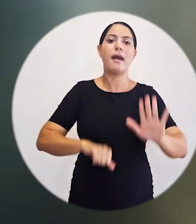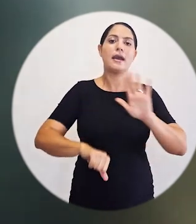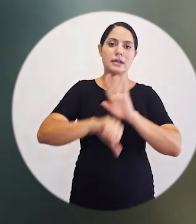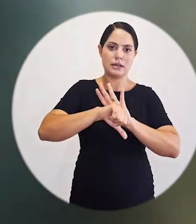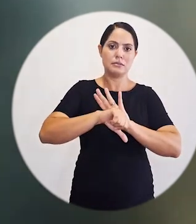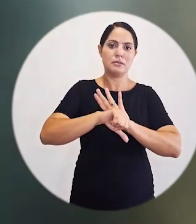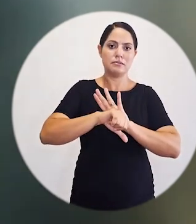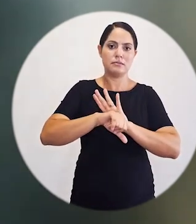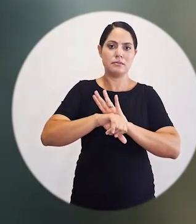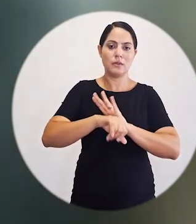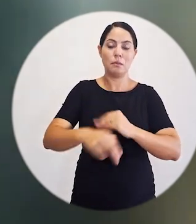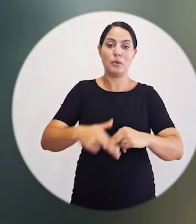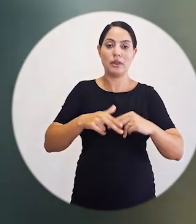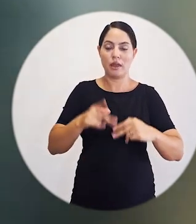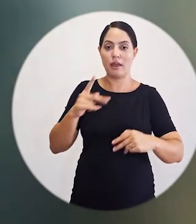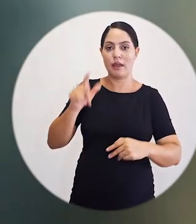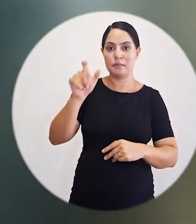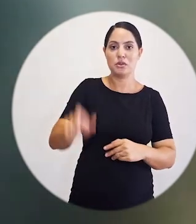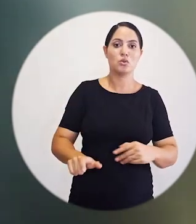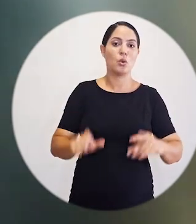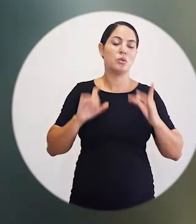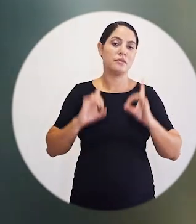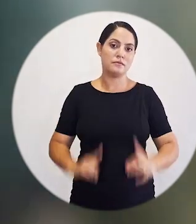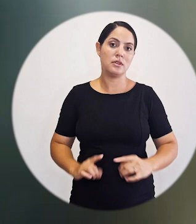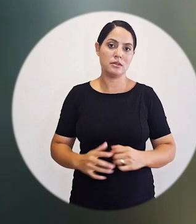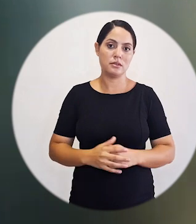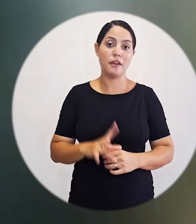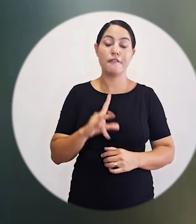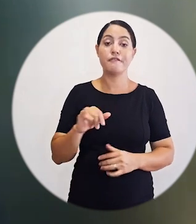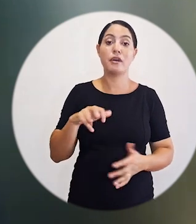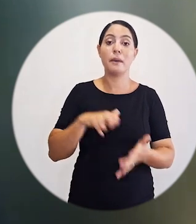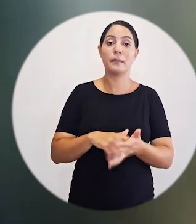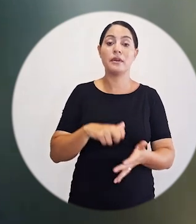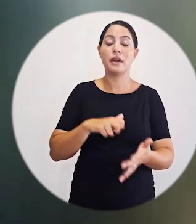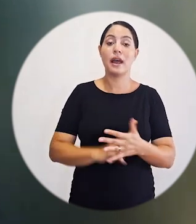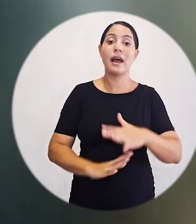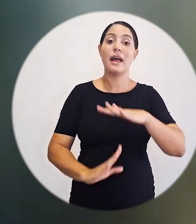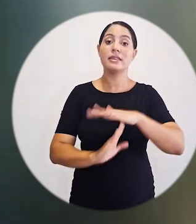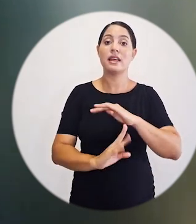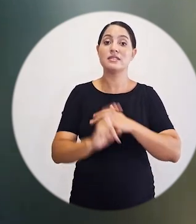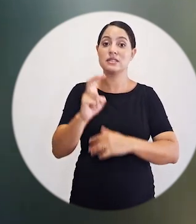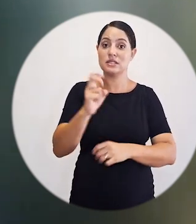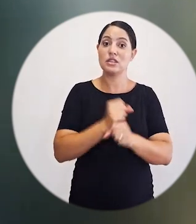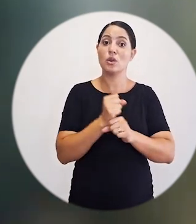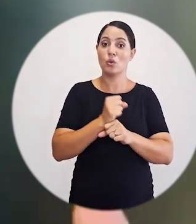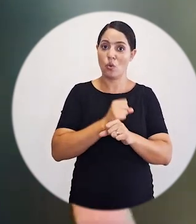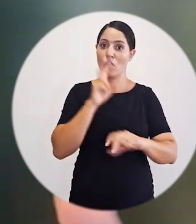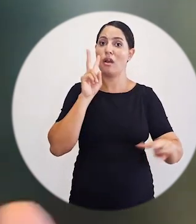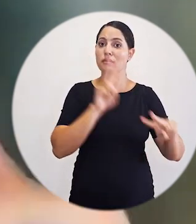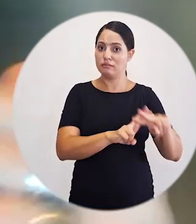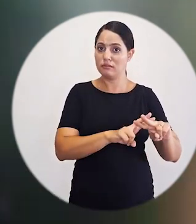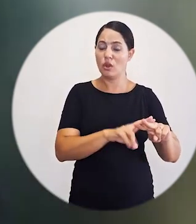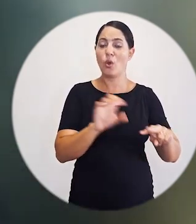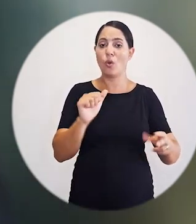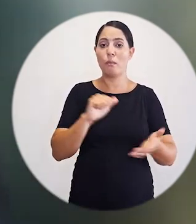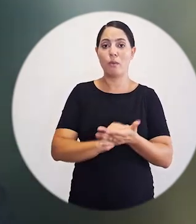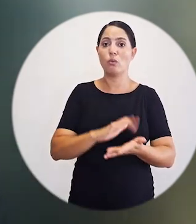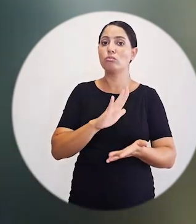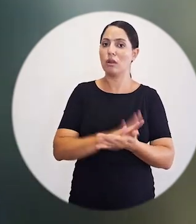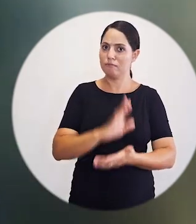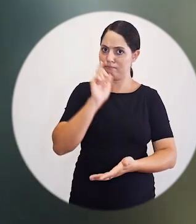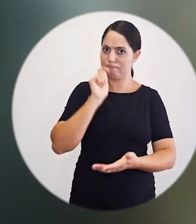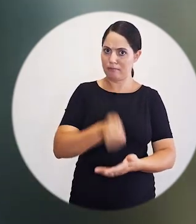nosso ordenamento jurídico, é crime, discriminar alguém em função de sua deficiência, que pode ser punido com até 5